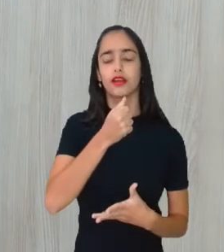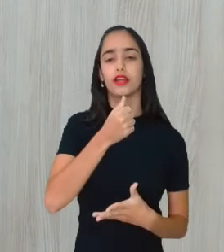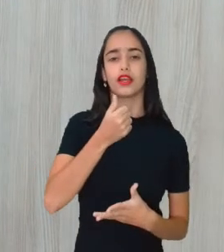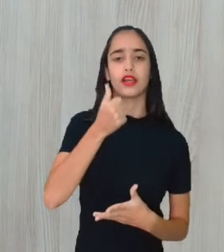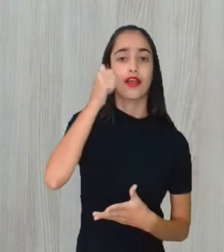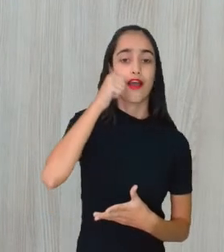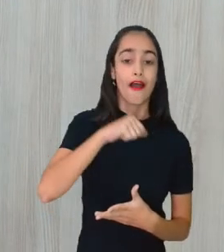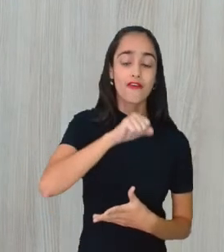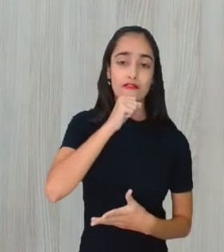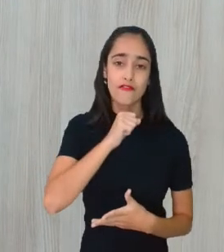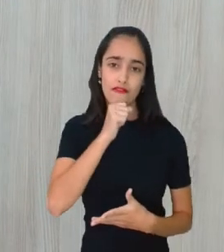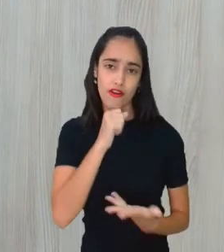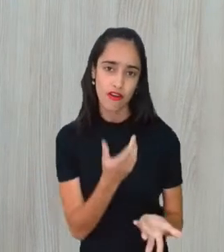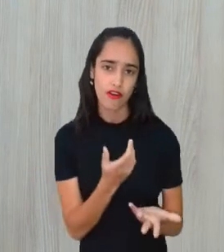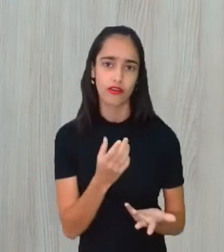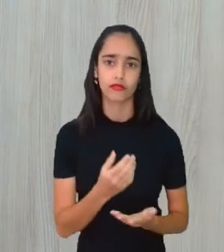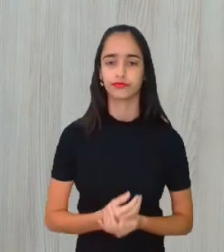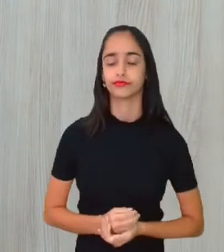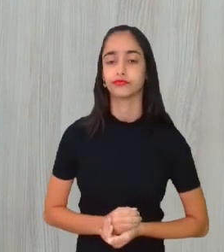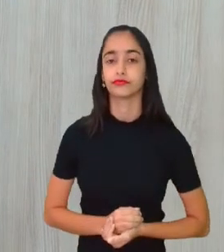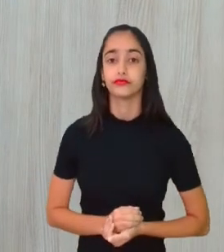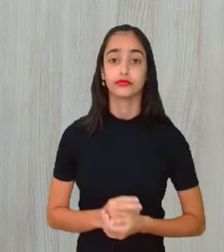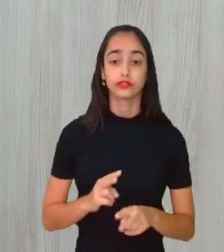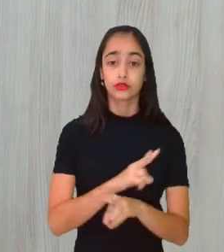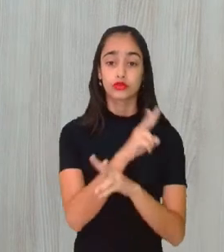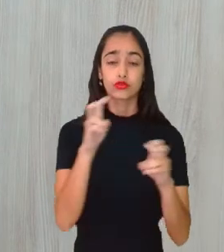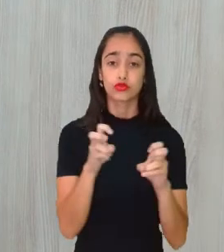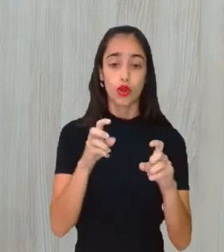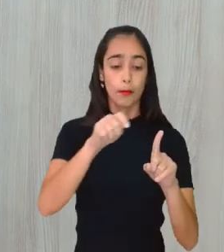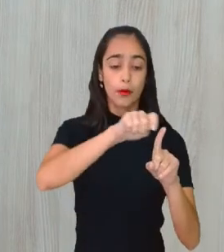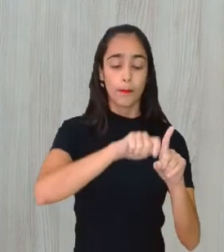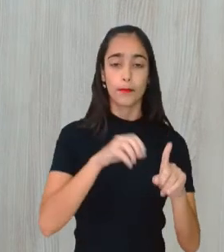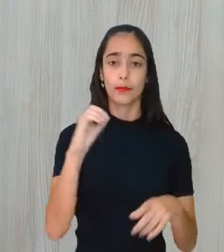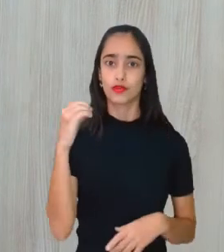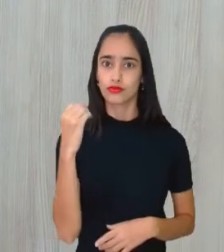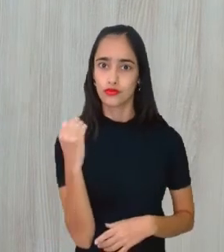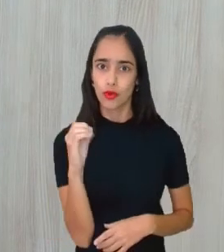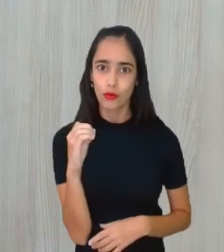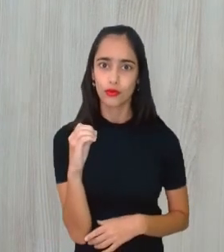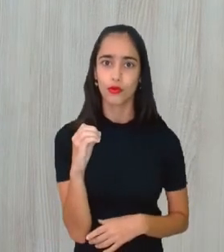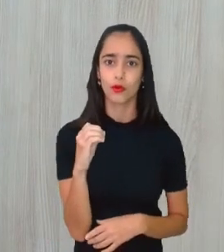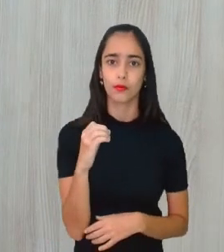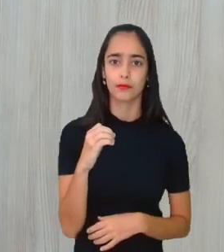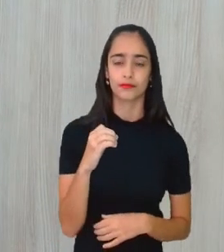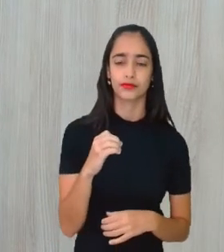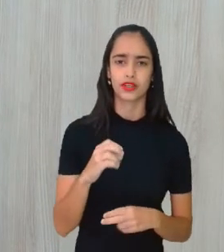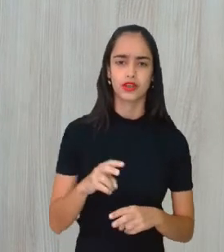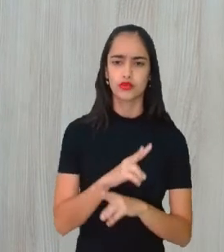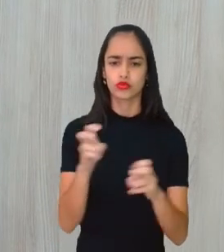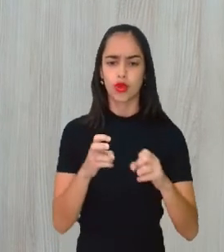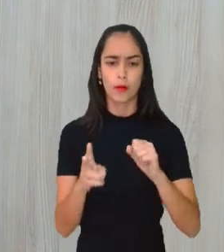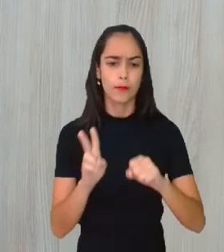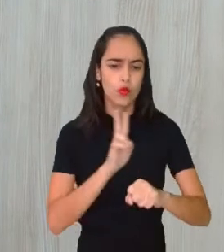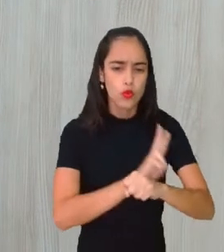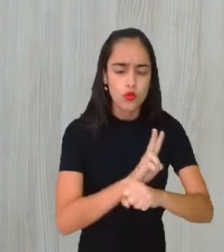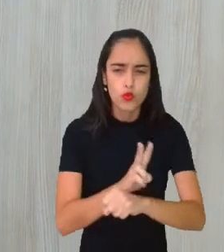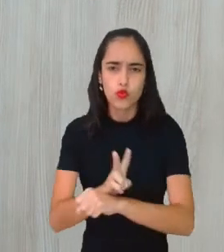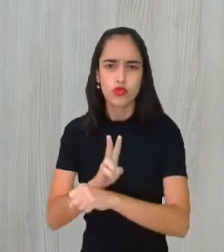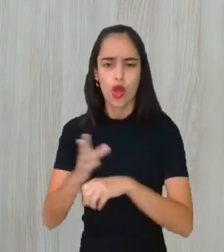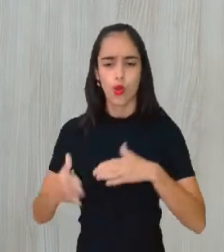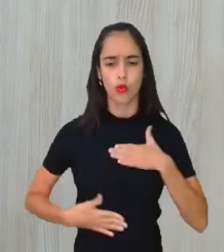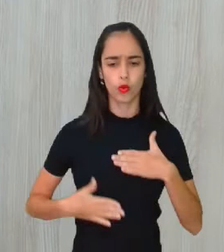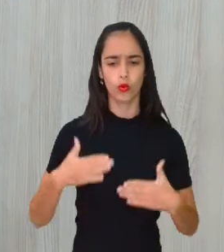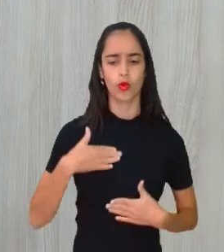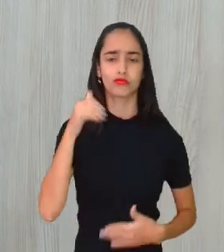vocês, a respeito desse período, né? Outubro, um mês voltado a esse cuidado do corpo da mulher, principalmente no que